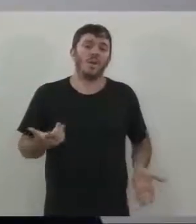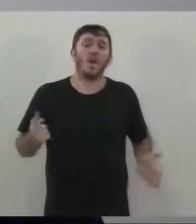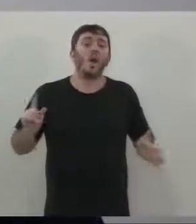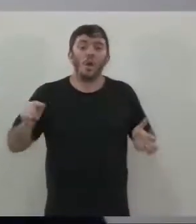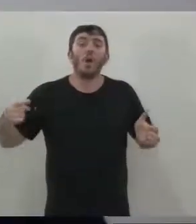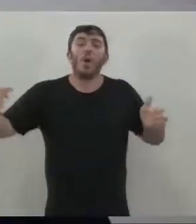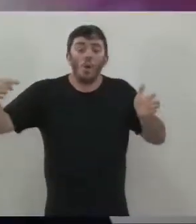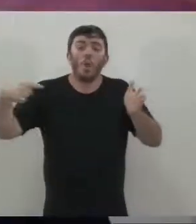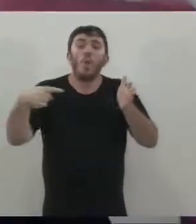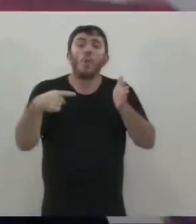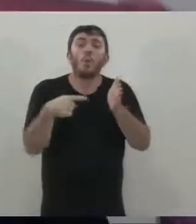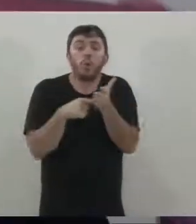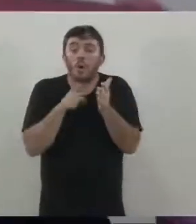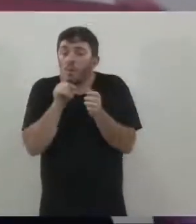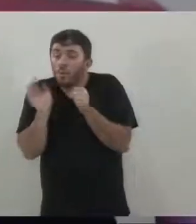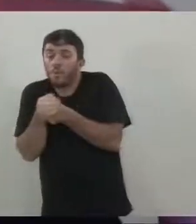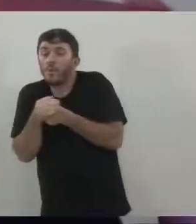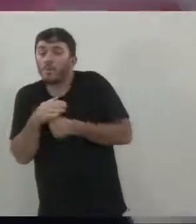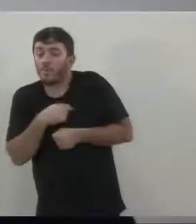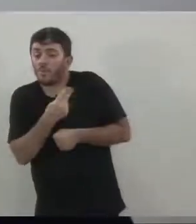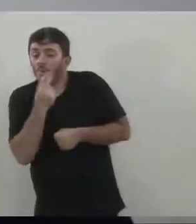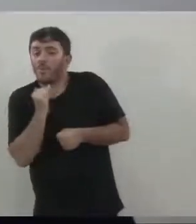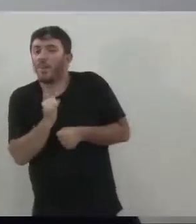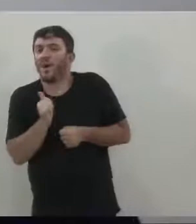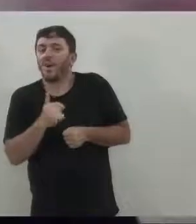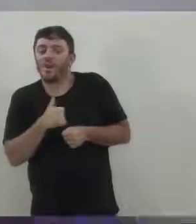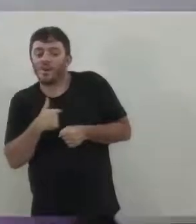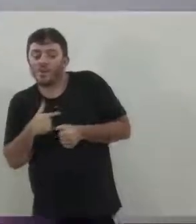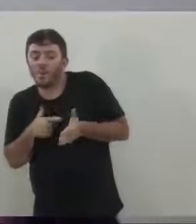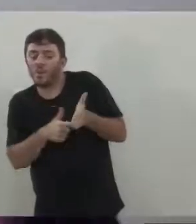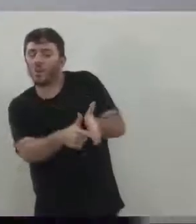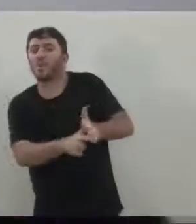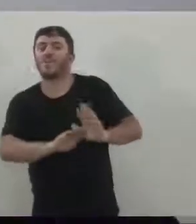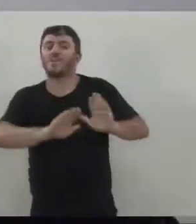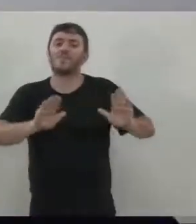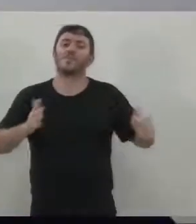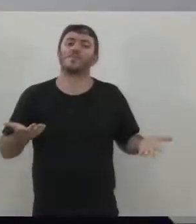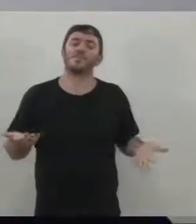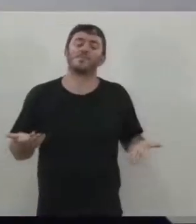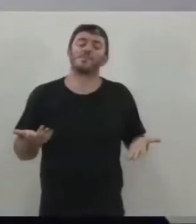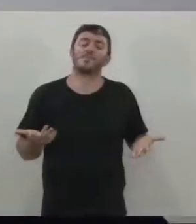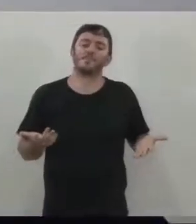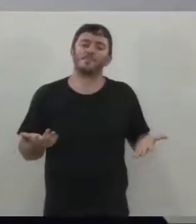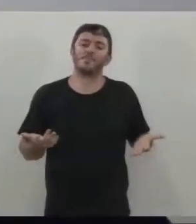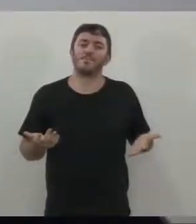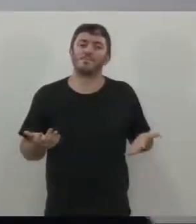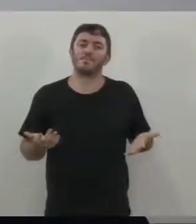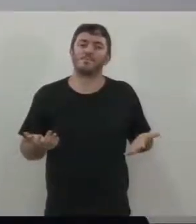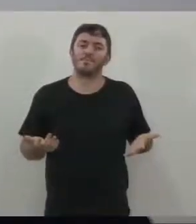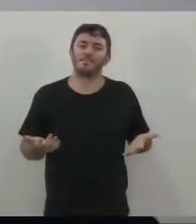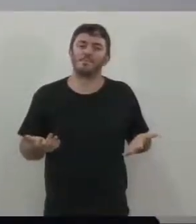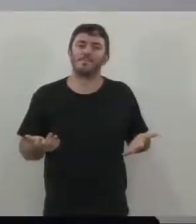tinha fundamento, né? Então é isso, muitas vezes a gente é condenado